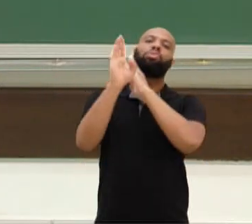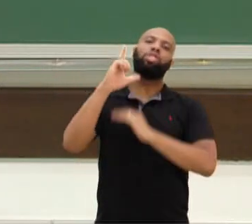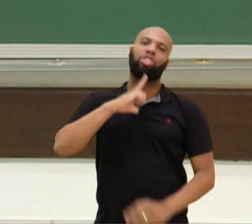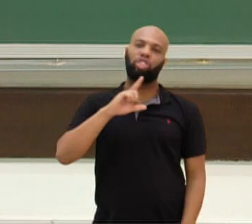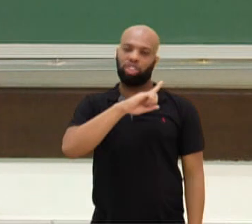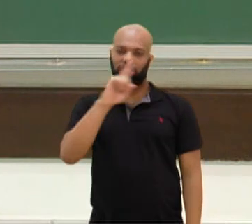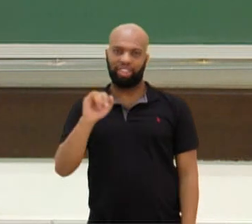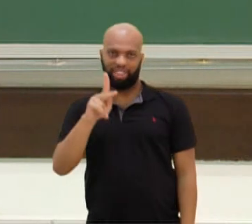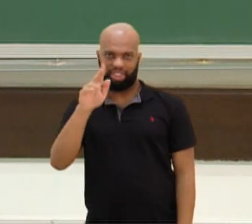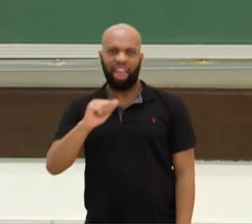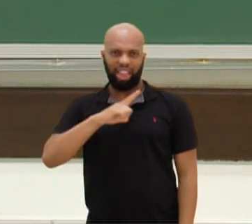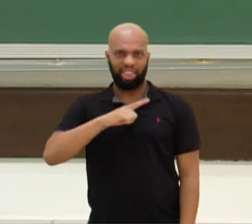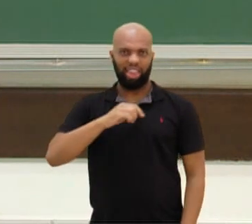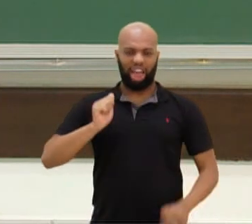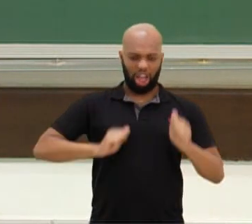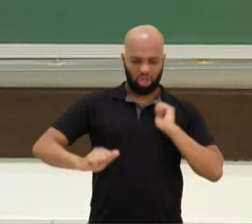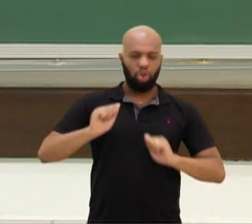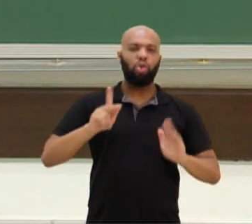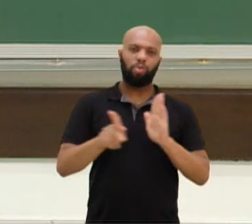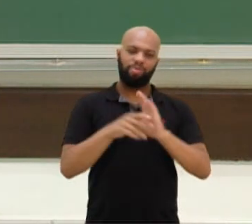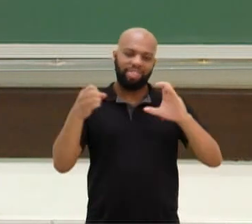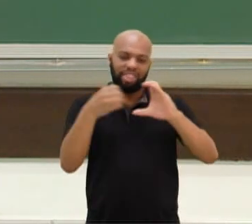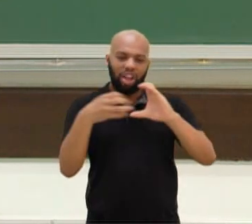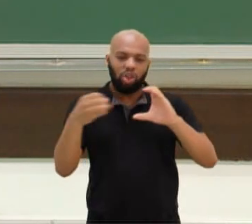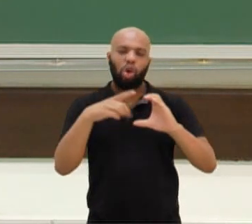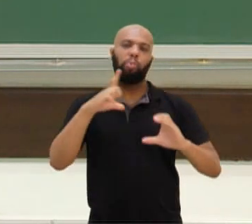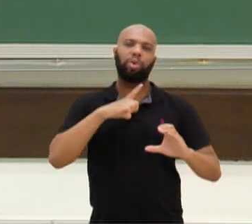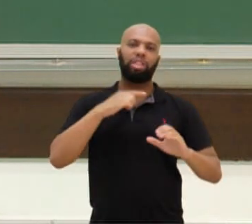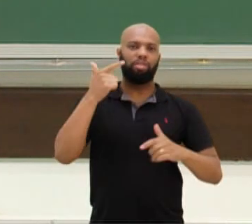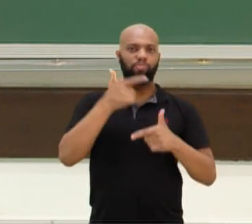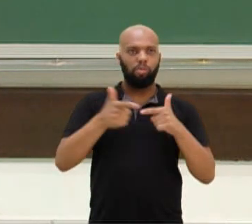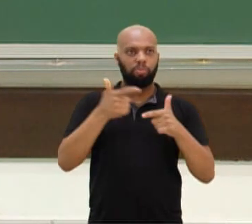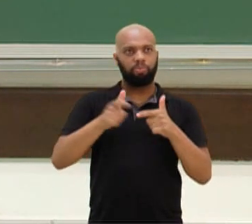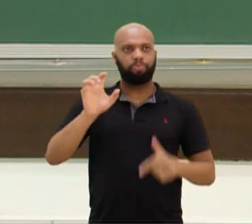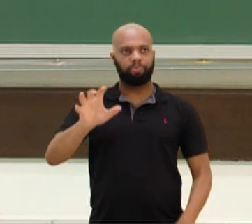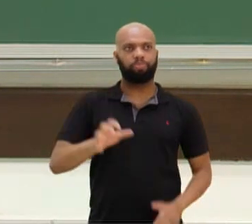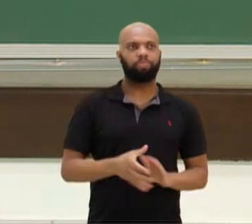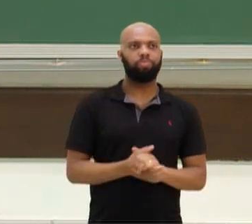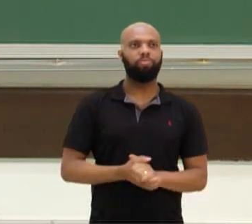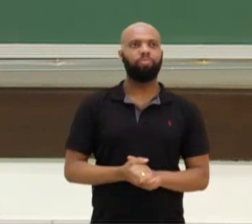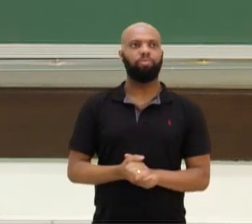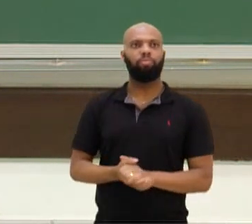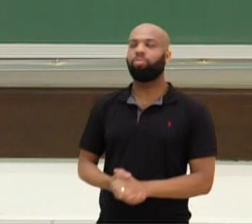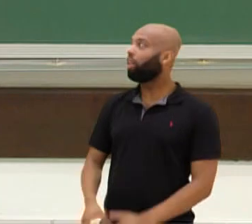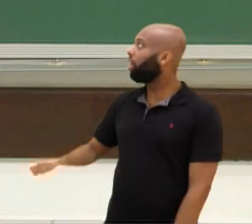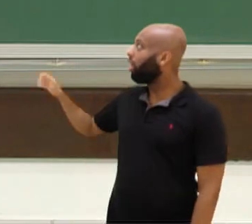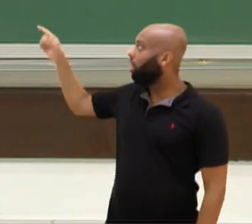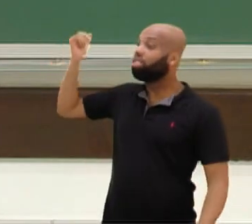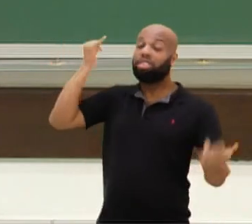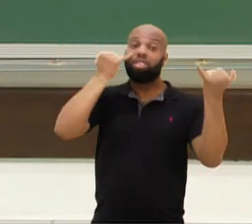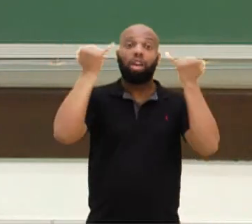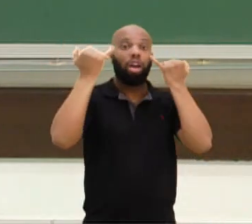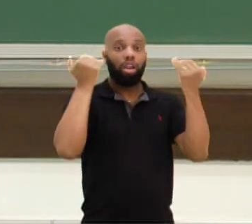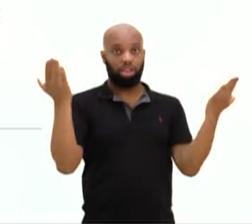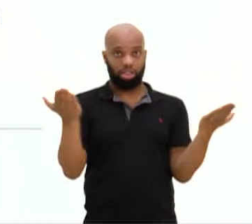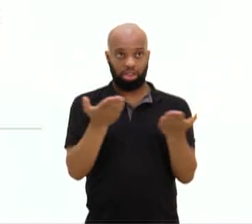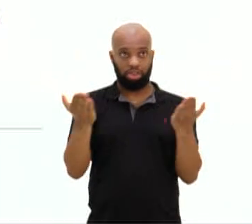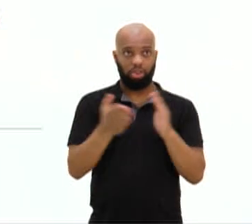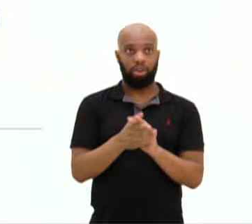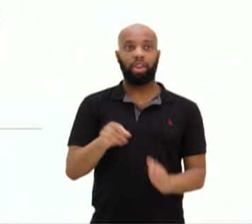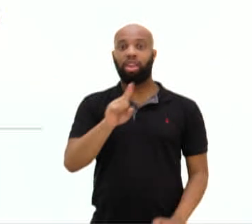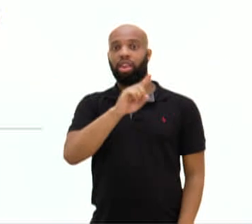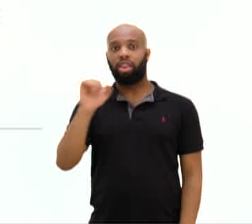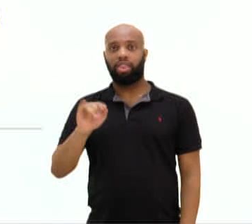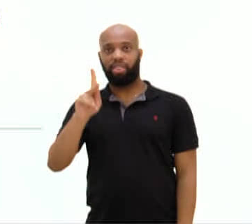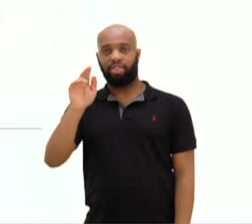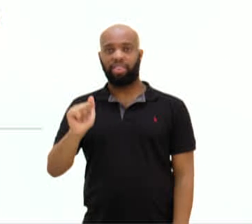síndrome, provavelmente porque ele foi infectado com Zika. Então, olha só. Uma notícia aqui, ó, gente. Zika